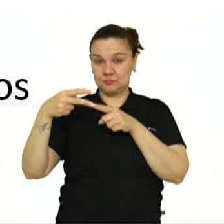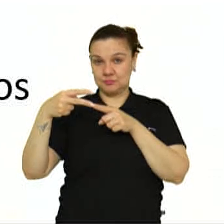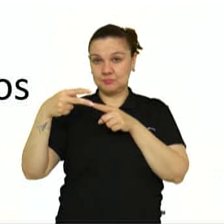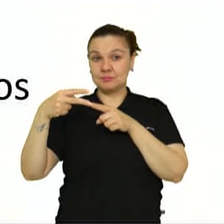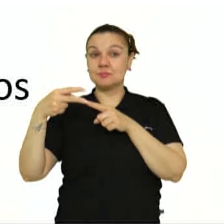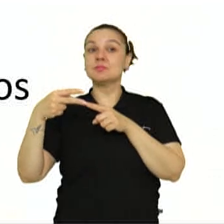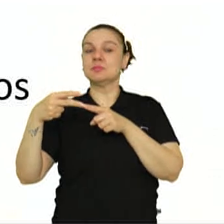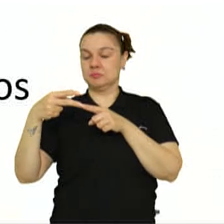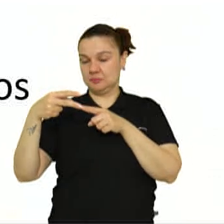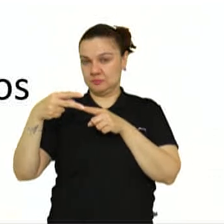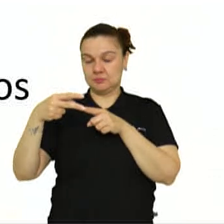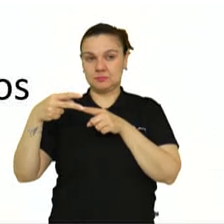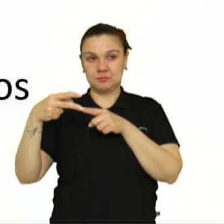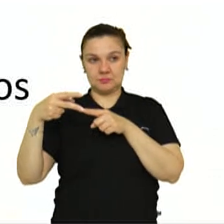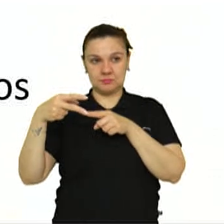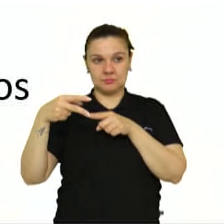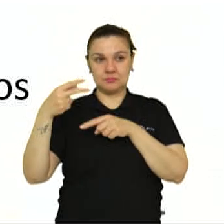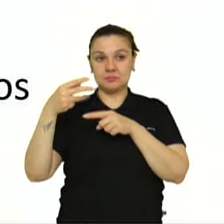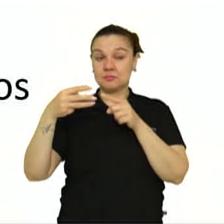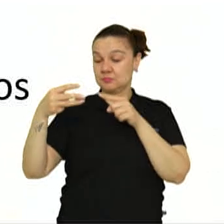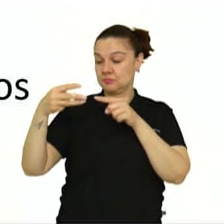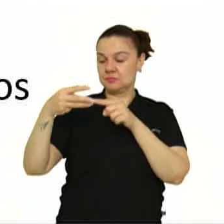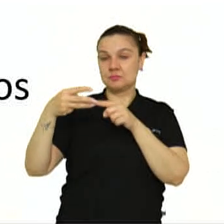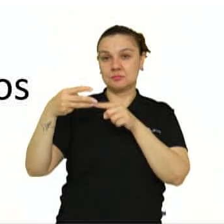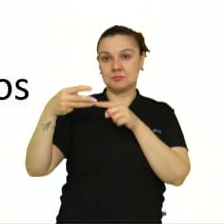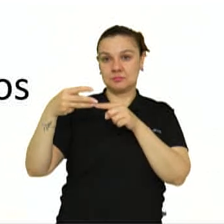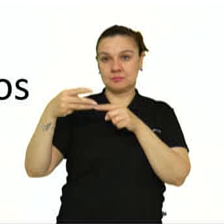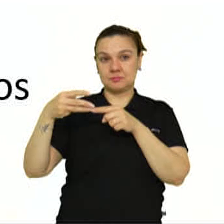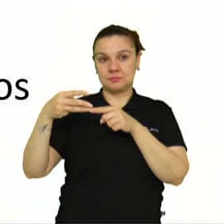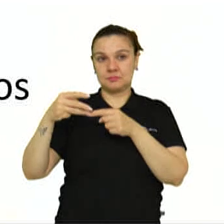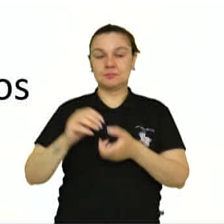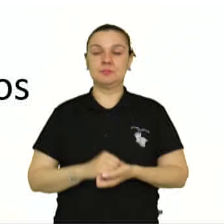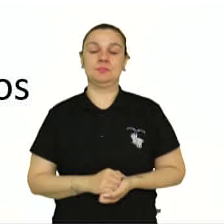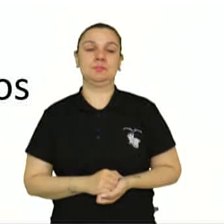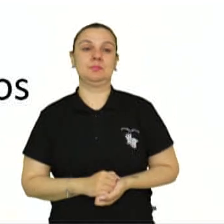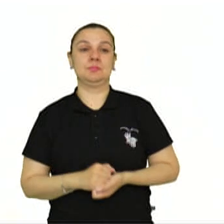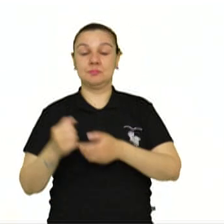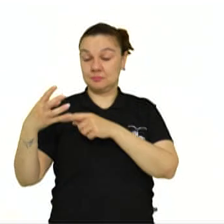Estados Unidos, que a gente chama também de US Open, e o aberto da Austrália.